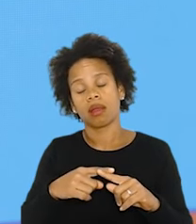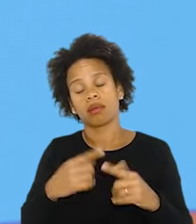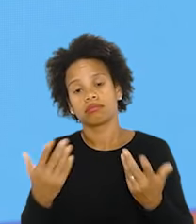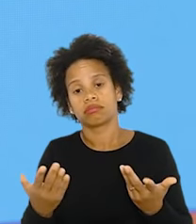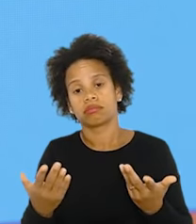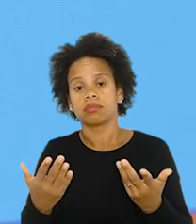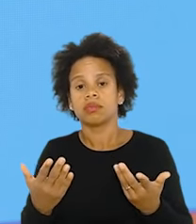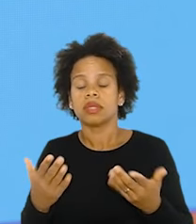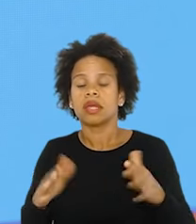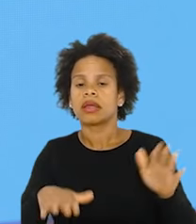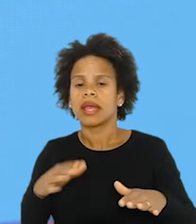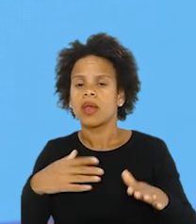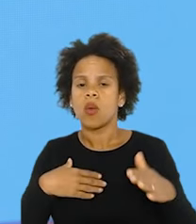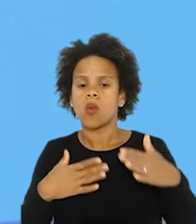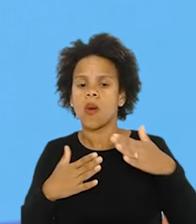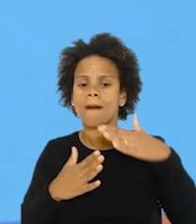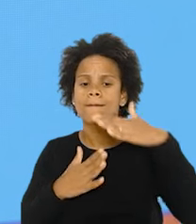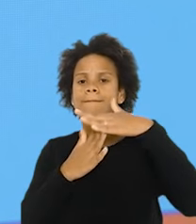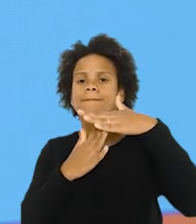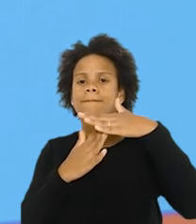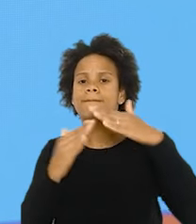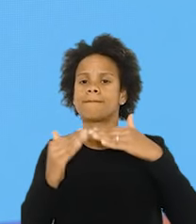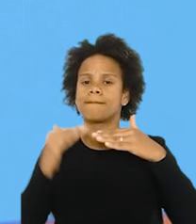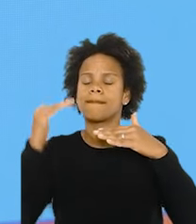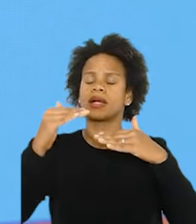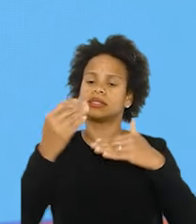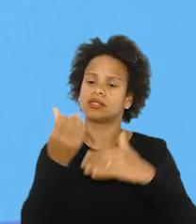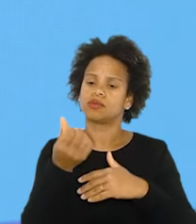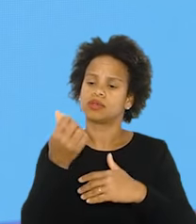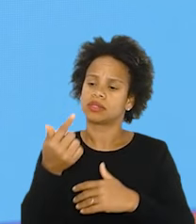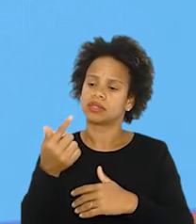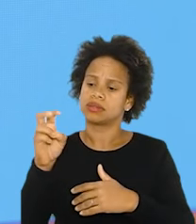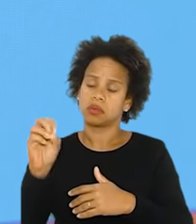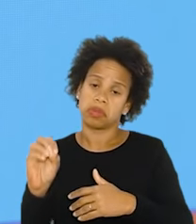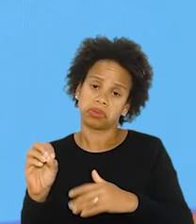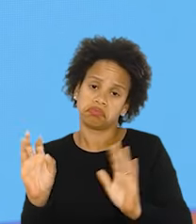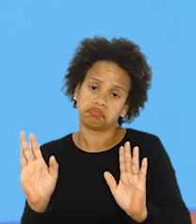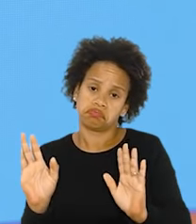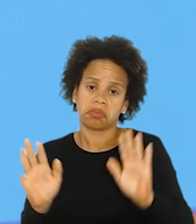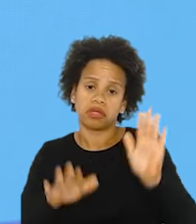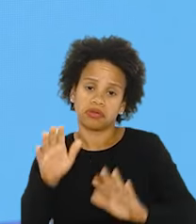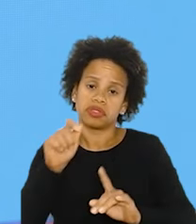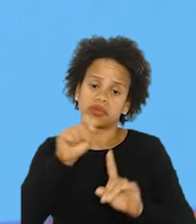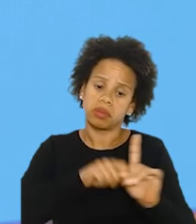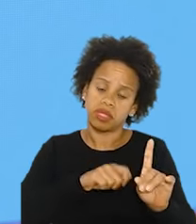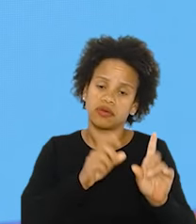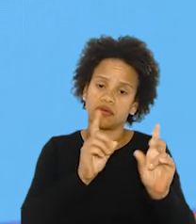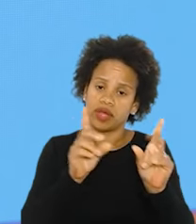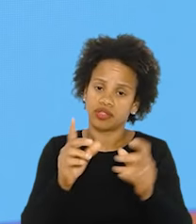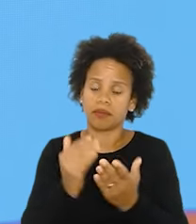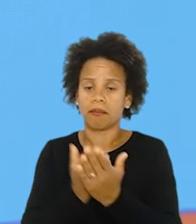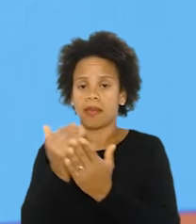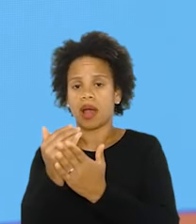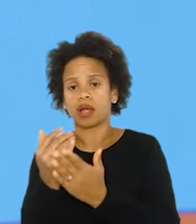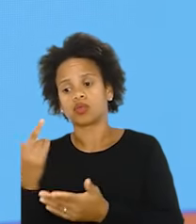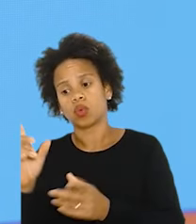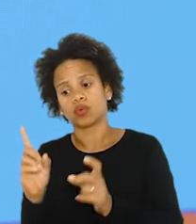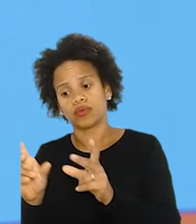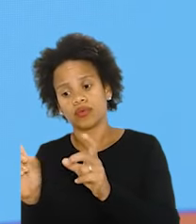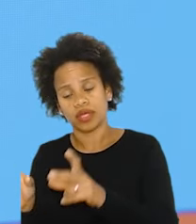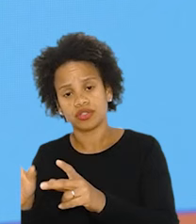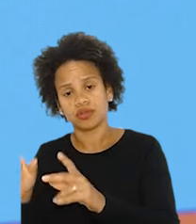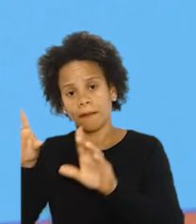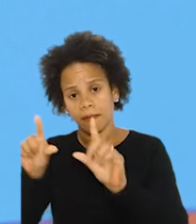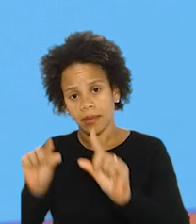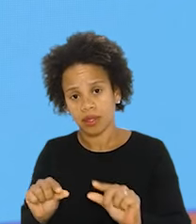eh eu não posso ultrapassar o 6.750 no mês pode at mes se você vendeu mais vendeu menos o que você tem que ter fixo são